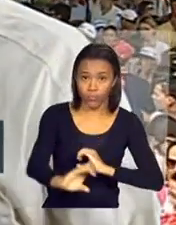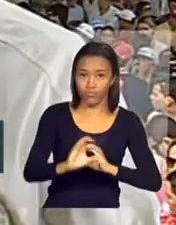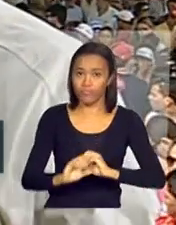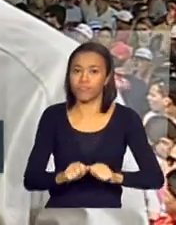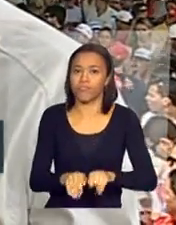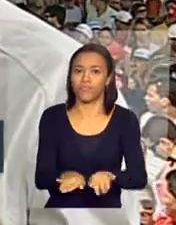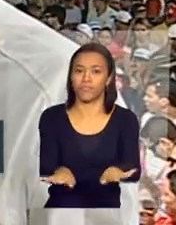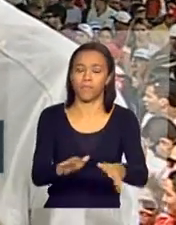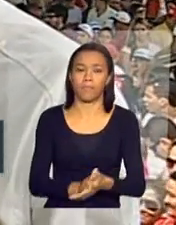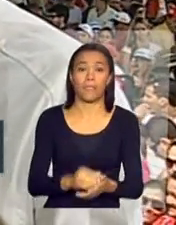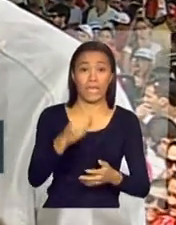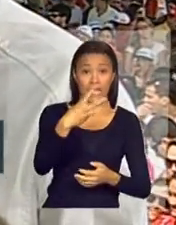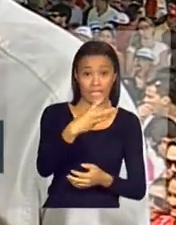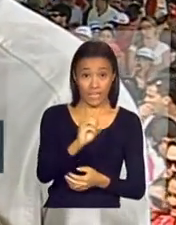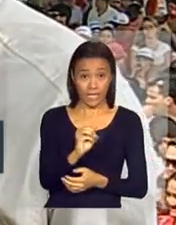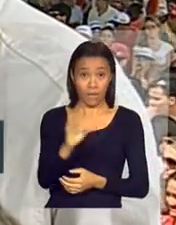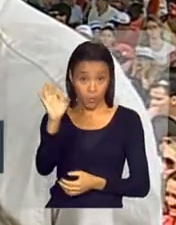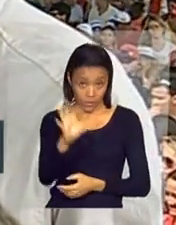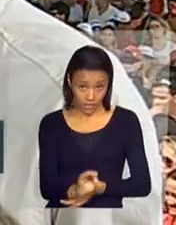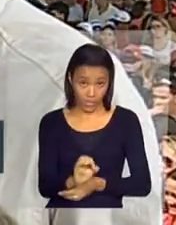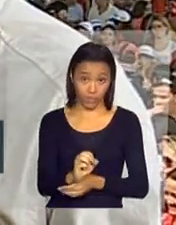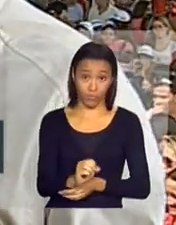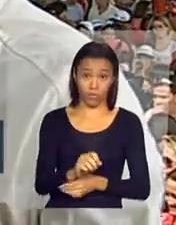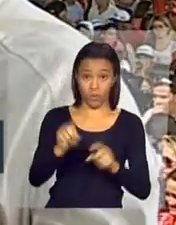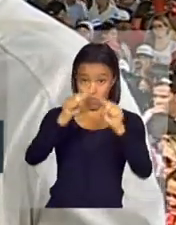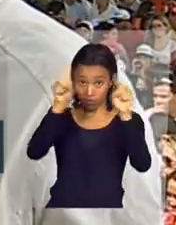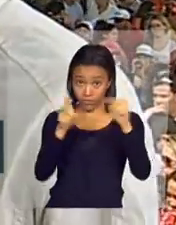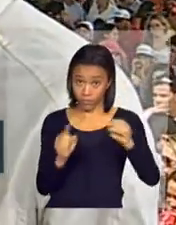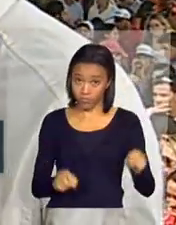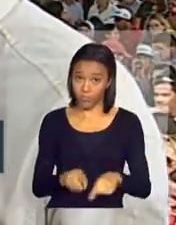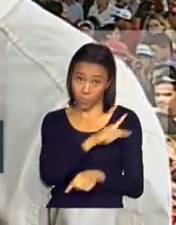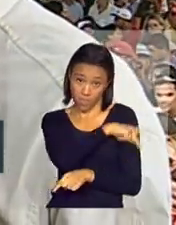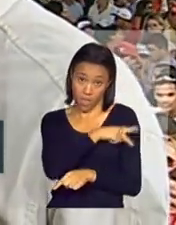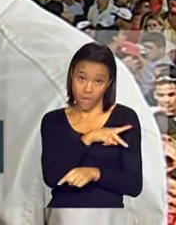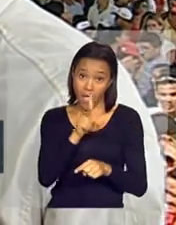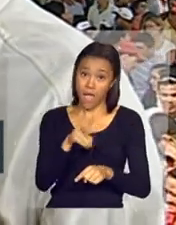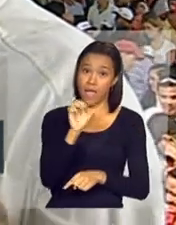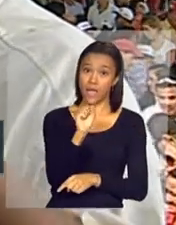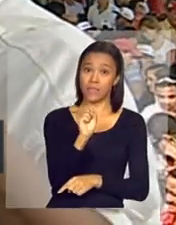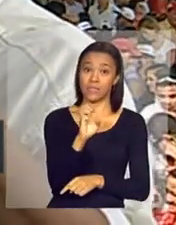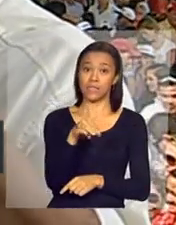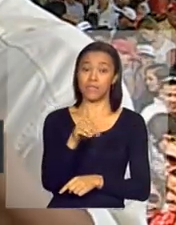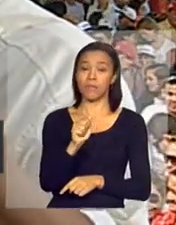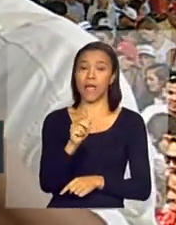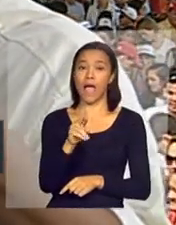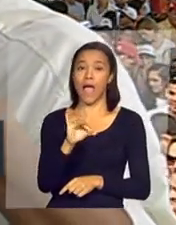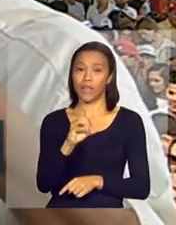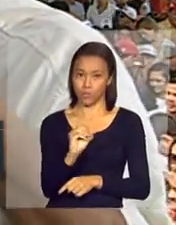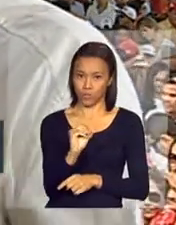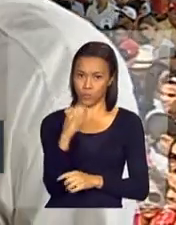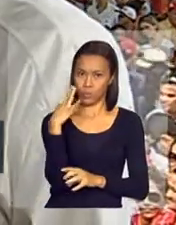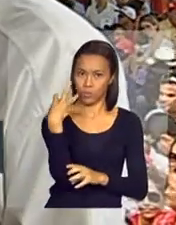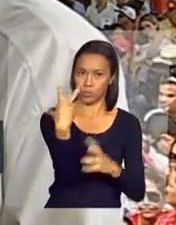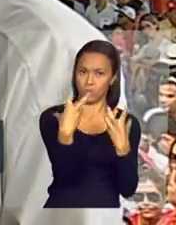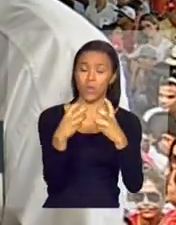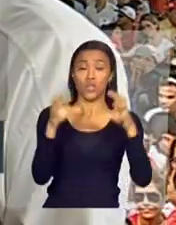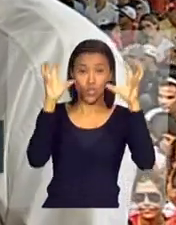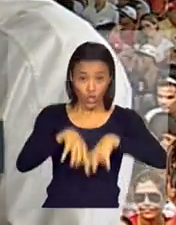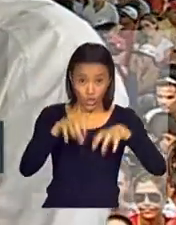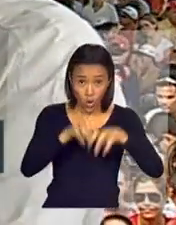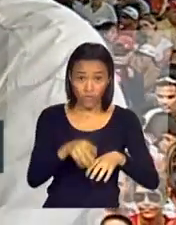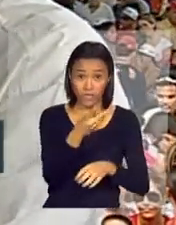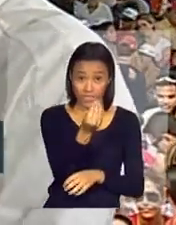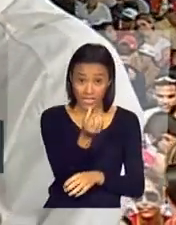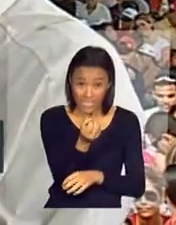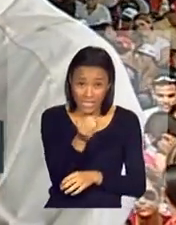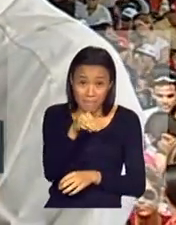Veja, cerca de 30% do território do estado é semiárido. Portanto, chove 60 milímetros por ano de